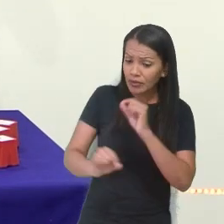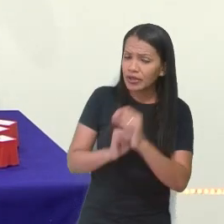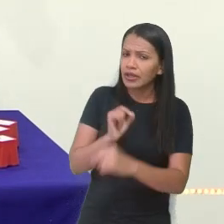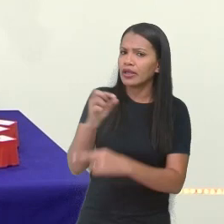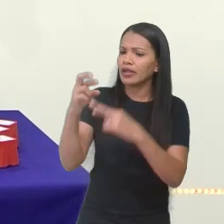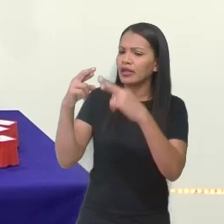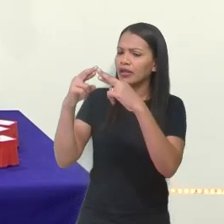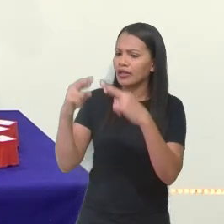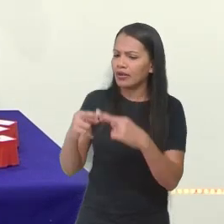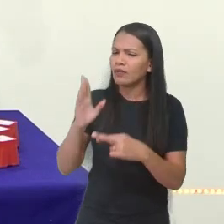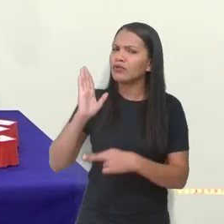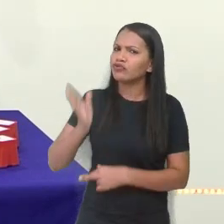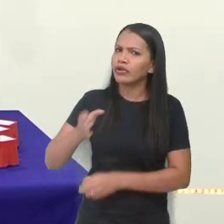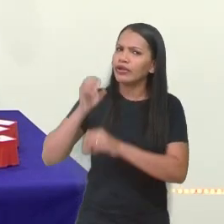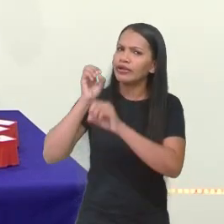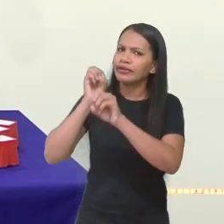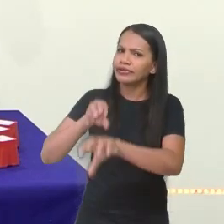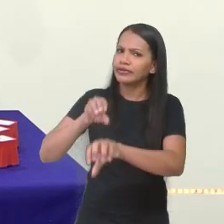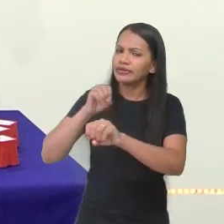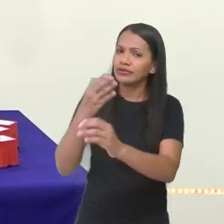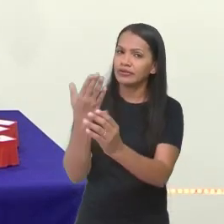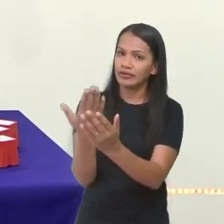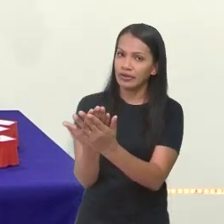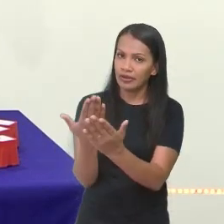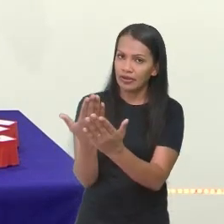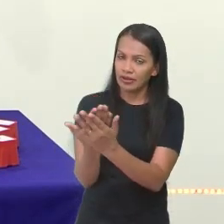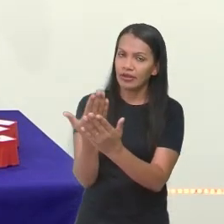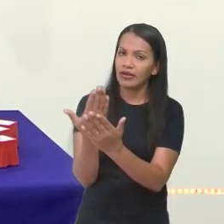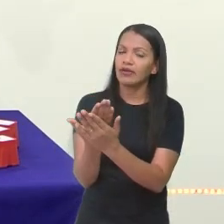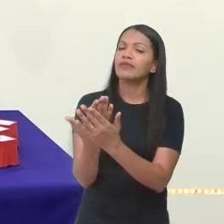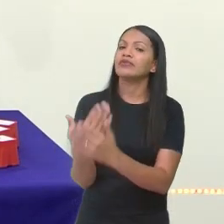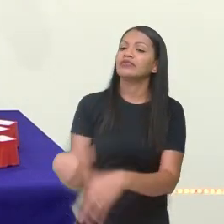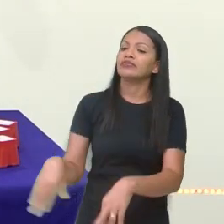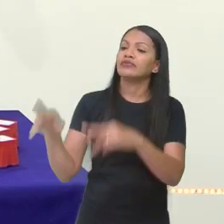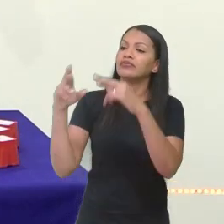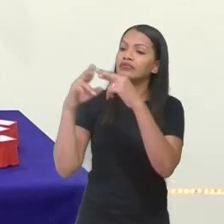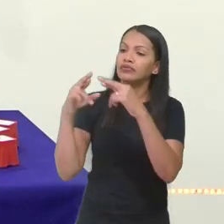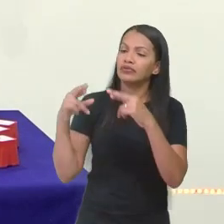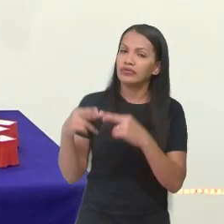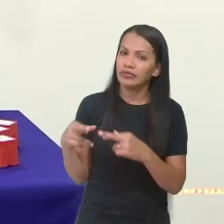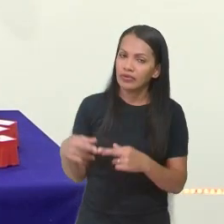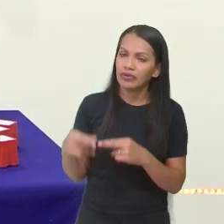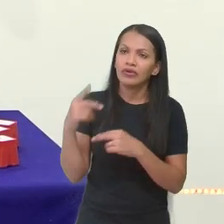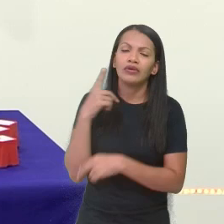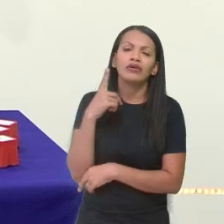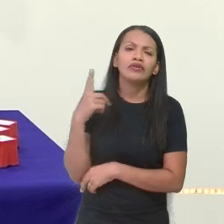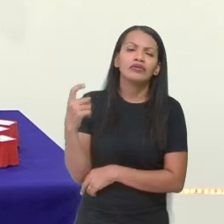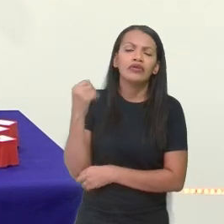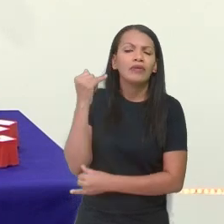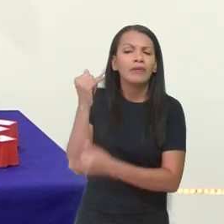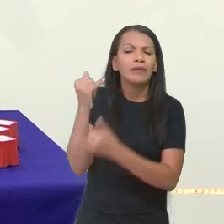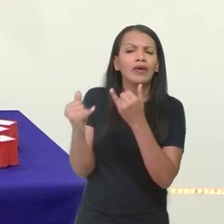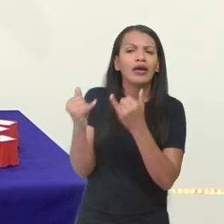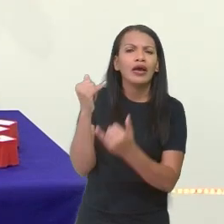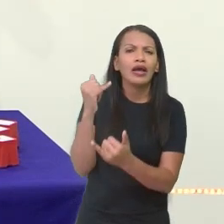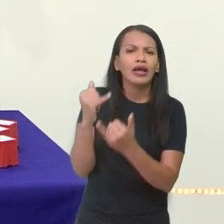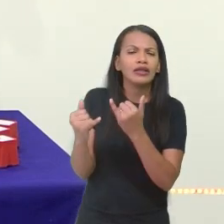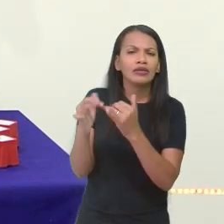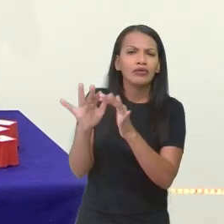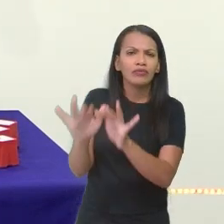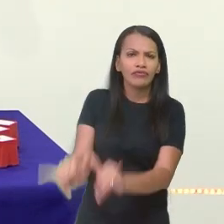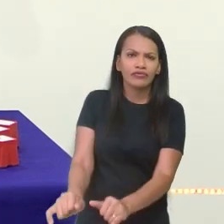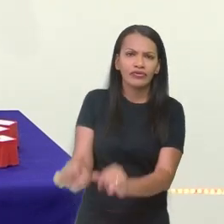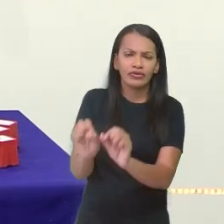porque eu já trabalhei em outras aulas sobre as rimas, que é o sonzinho parecido no